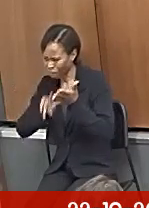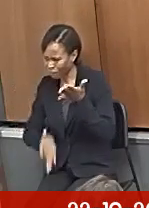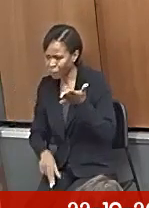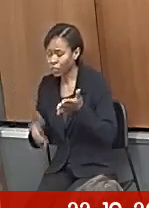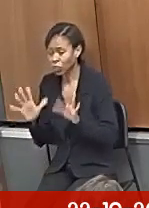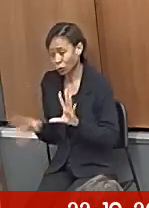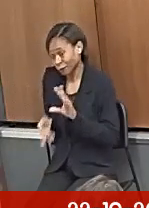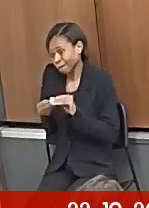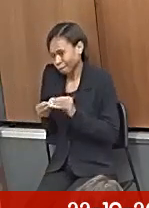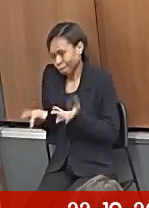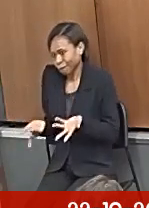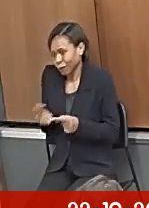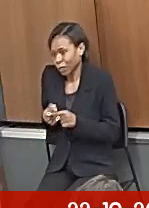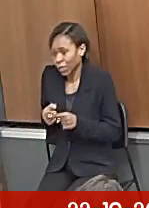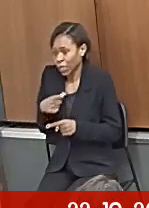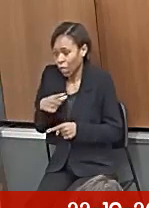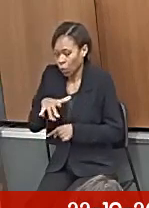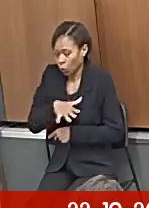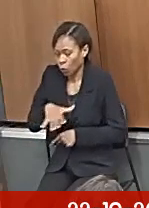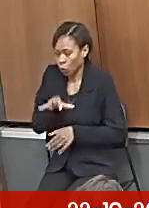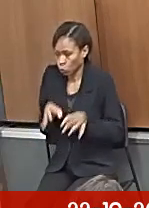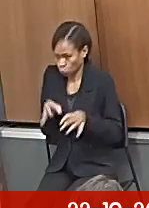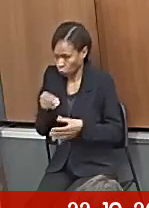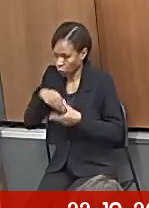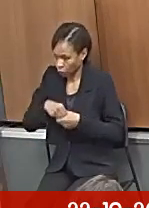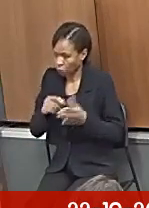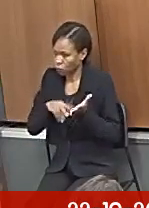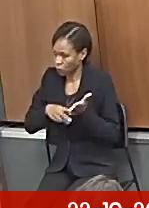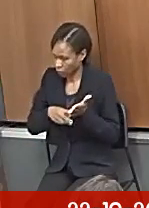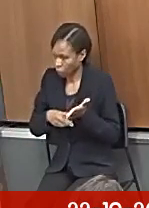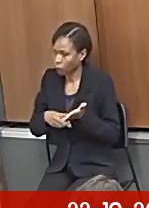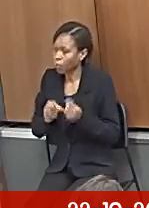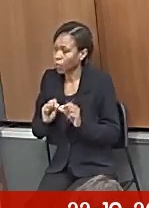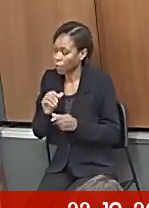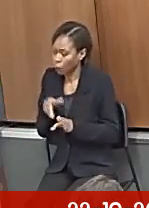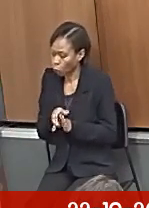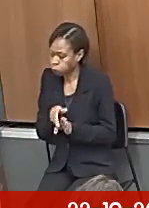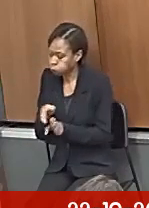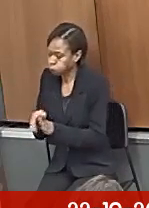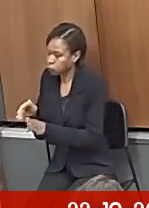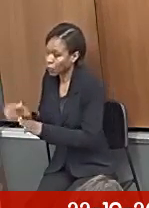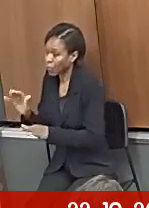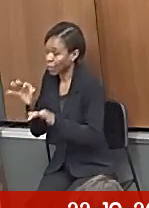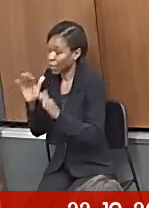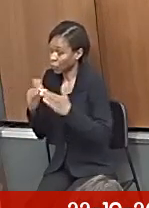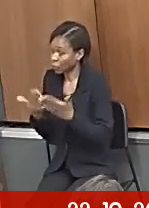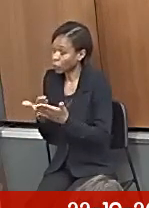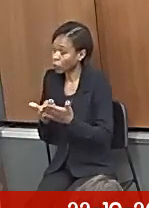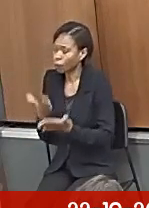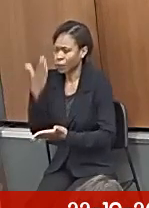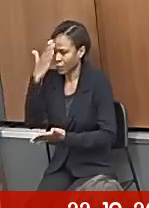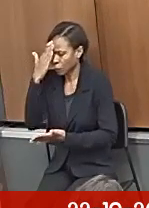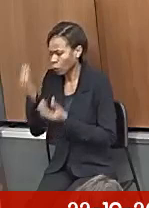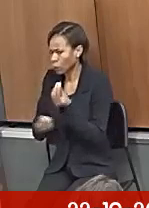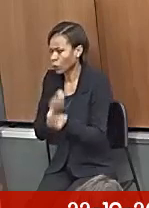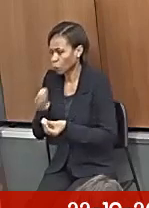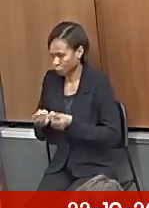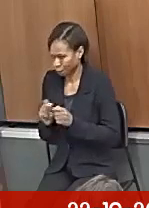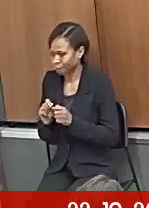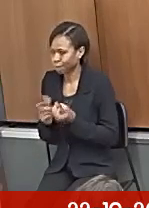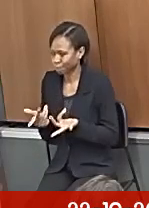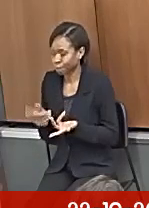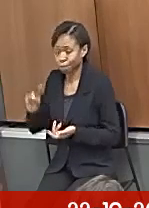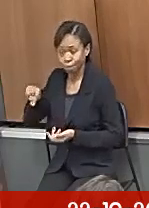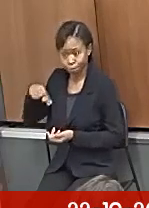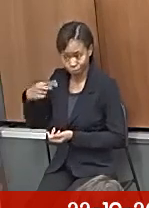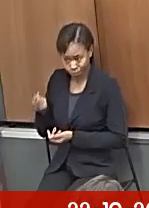resumo, porque nós temos o departamento jurídico no sindicato justamente para isso, para orientar as escolas juridicamente o que deve fazer. Então, depois eu posso